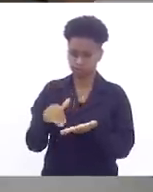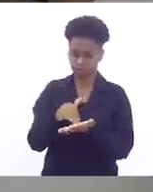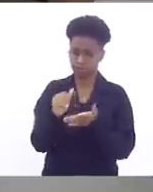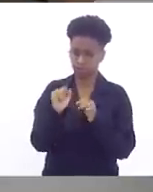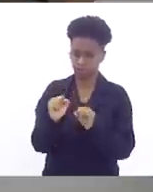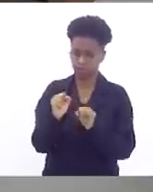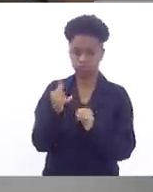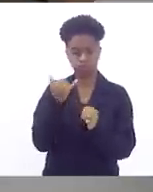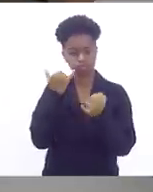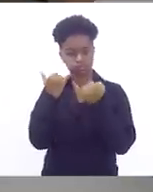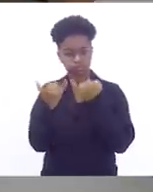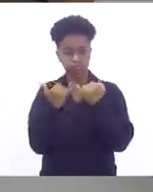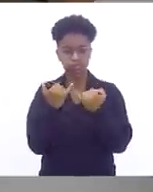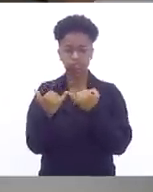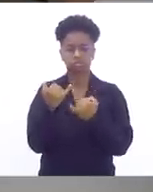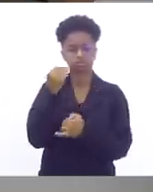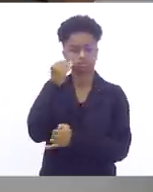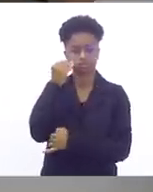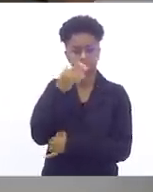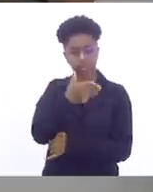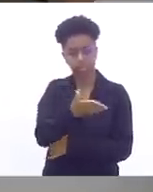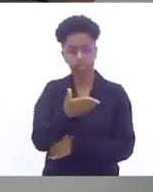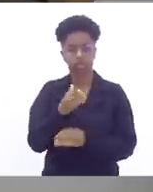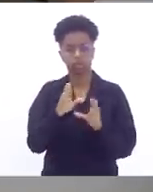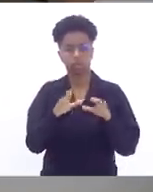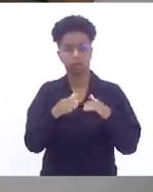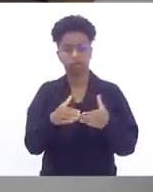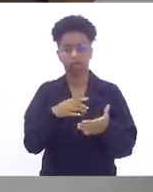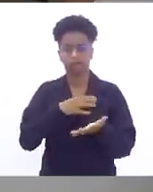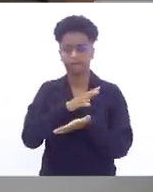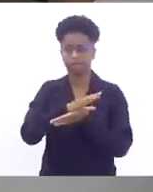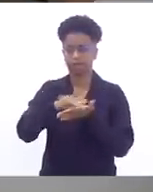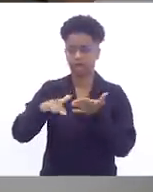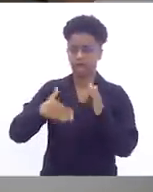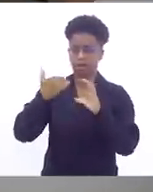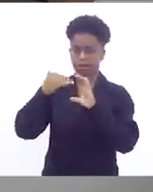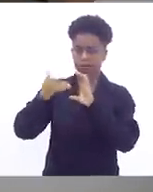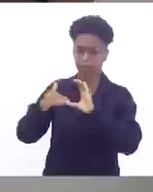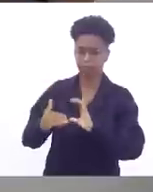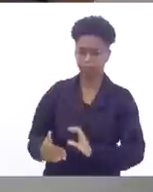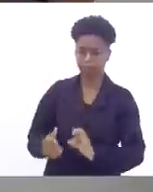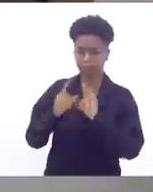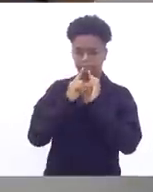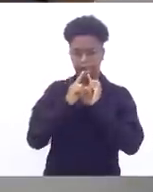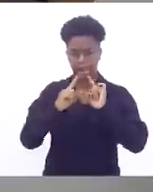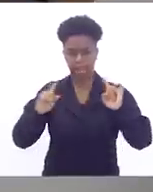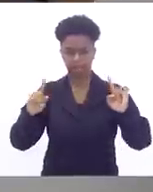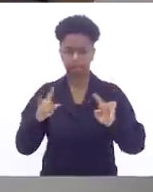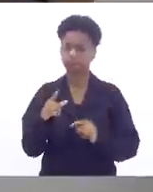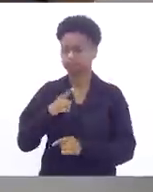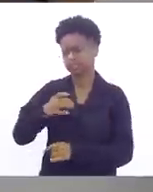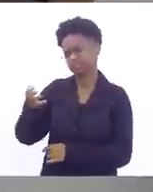e informar que chega essa comissão uma infinidade de e-mails com reclamações